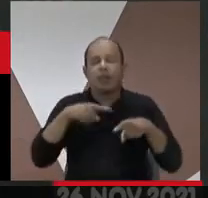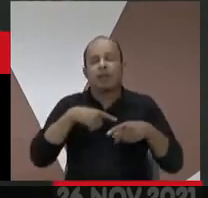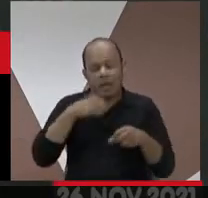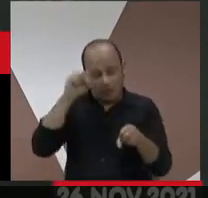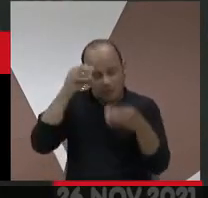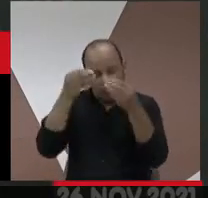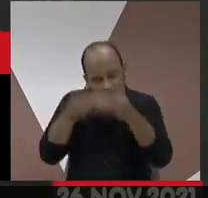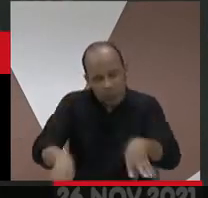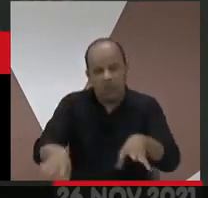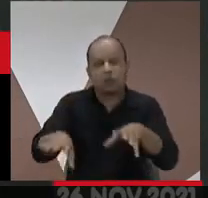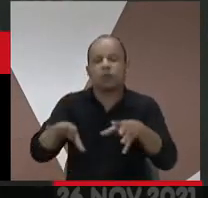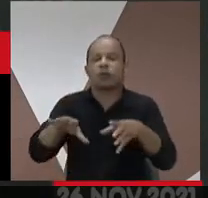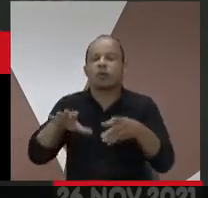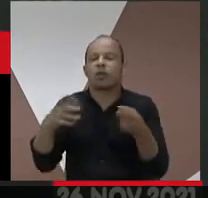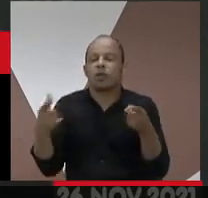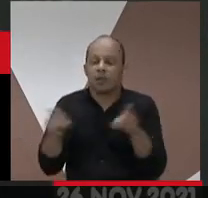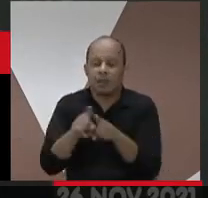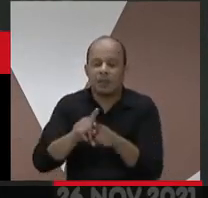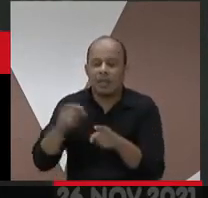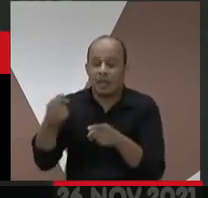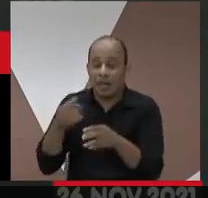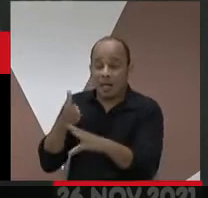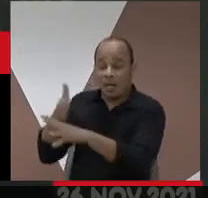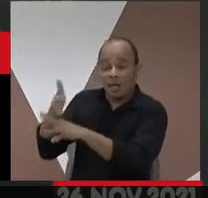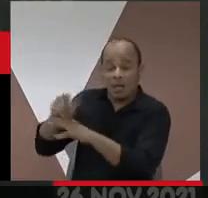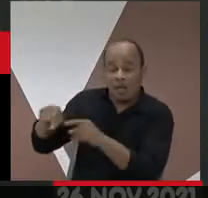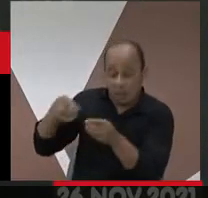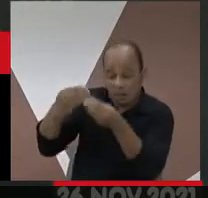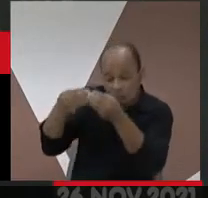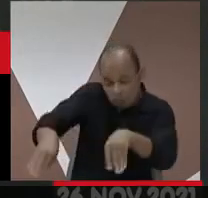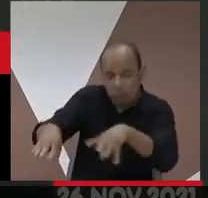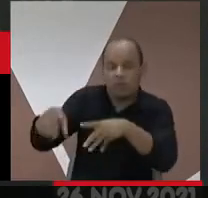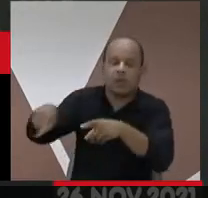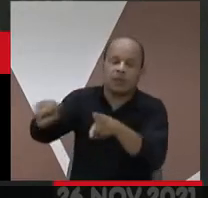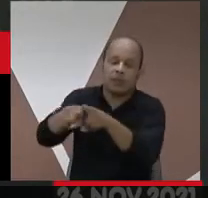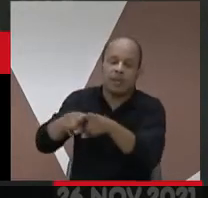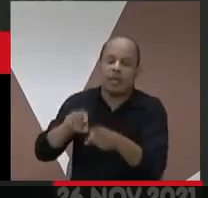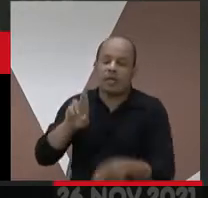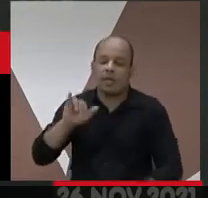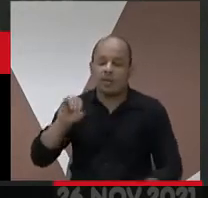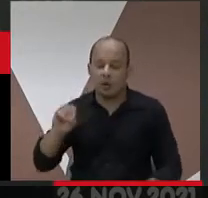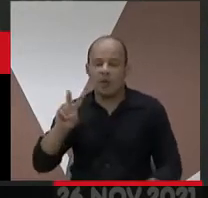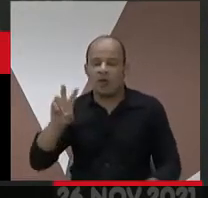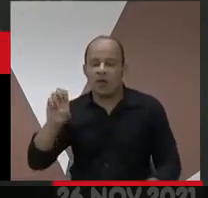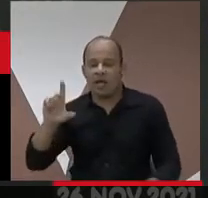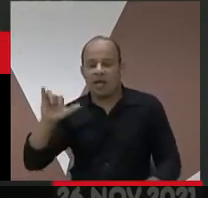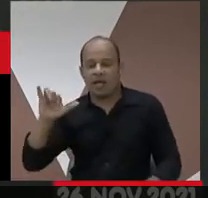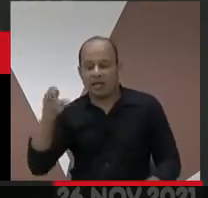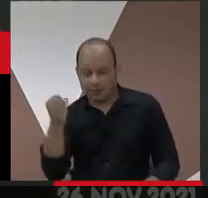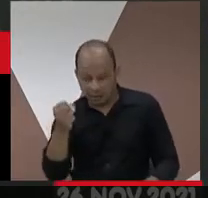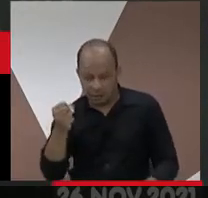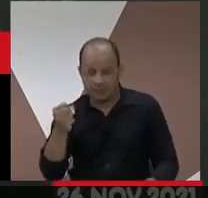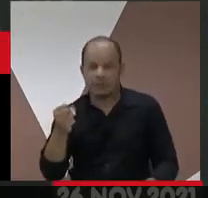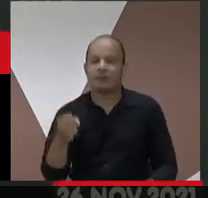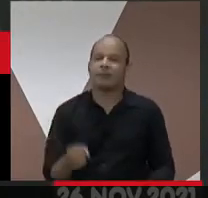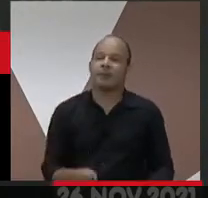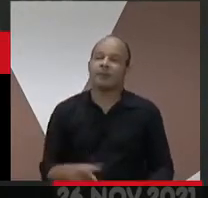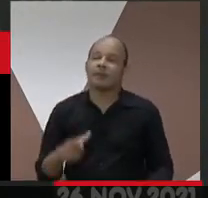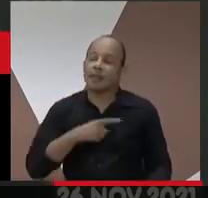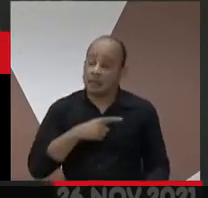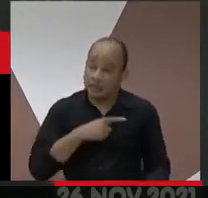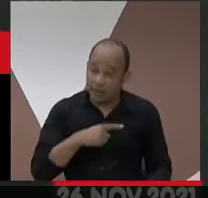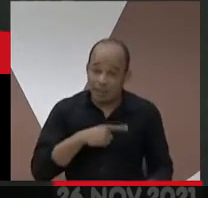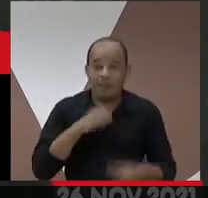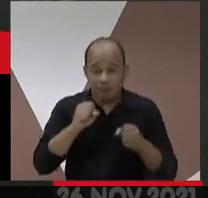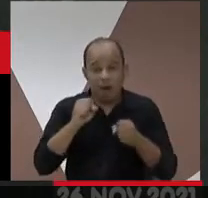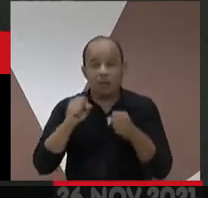freáticos e ao abastecimento do Rio das Velhas. Destruição de áreas de inundação naturais do Rio das Velhas, o que poderá gerar inundação em várias